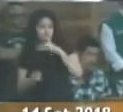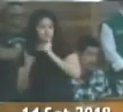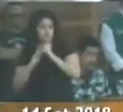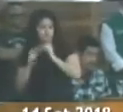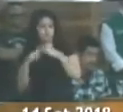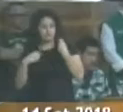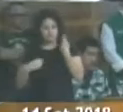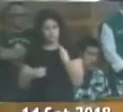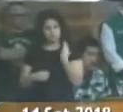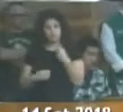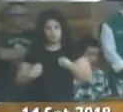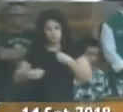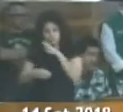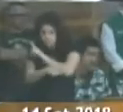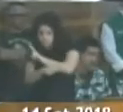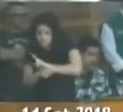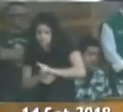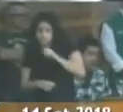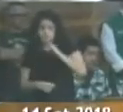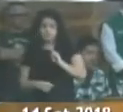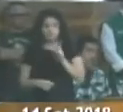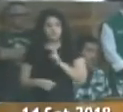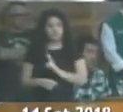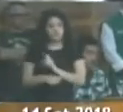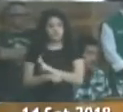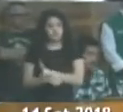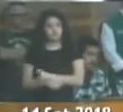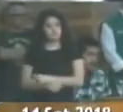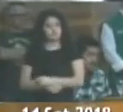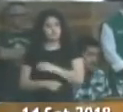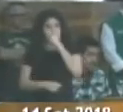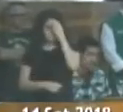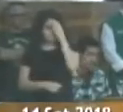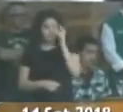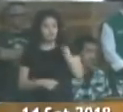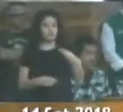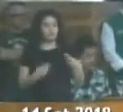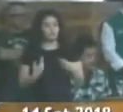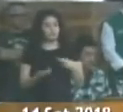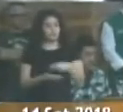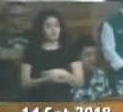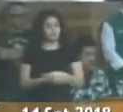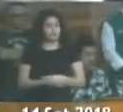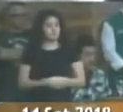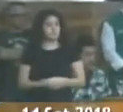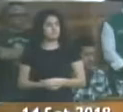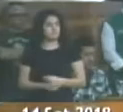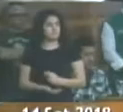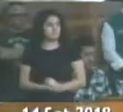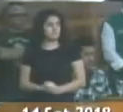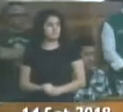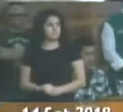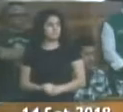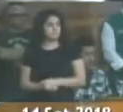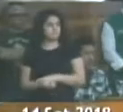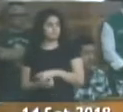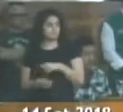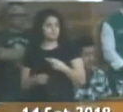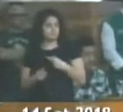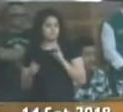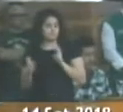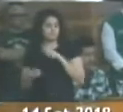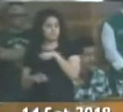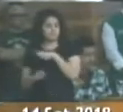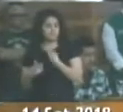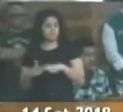investigada, justamente tem que identificar o ponto. Onde foi o erro? Mas, com relação ao seu caso específico, se